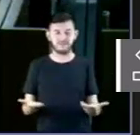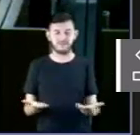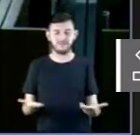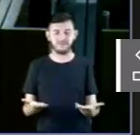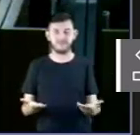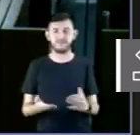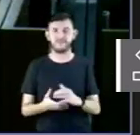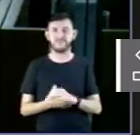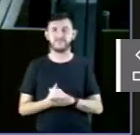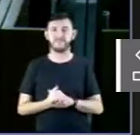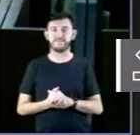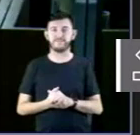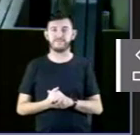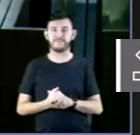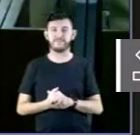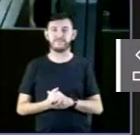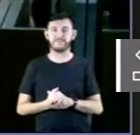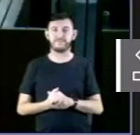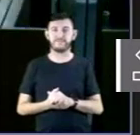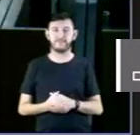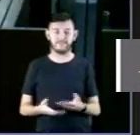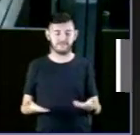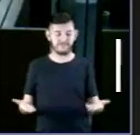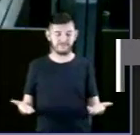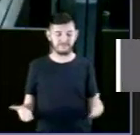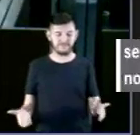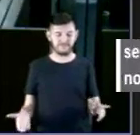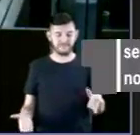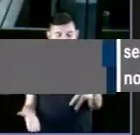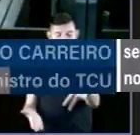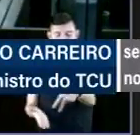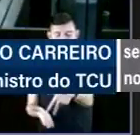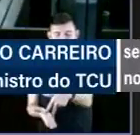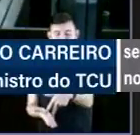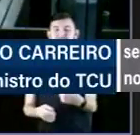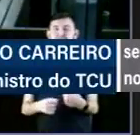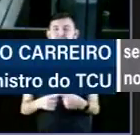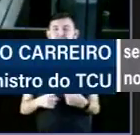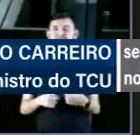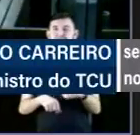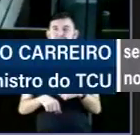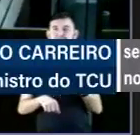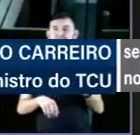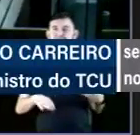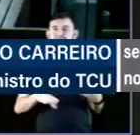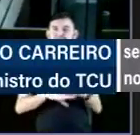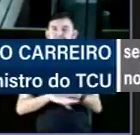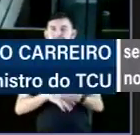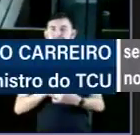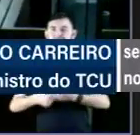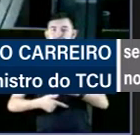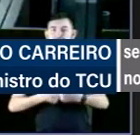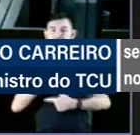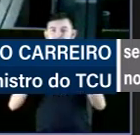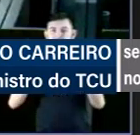plenário do Tribunal de Contas da união de pé quando eu ingressei na sua casa eu ingressei